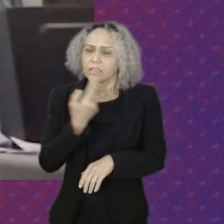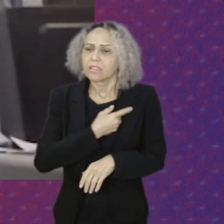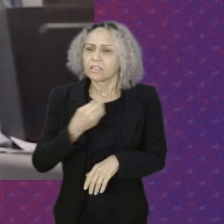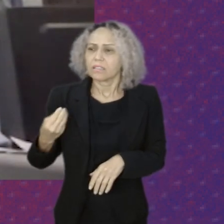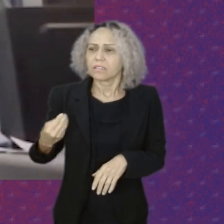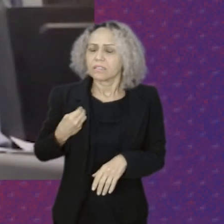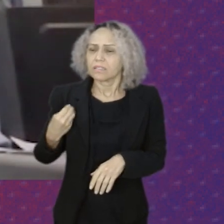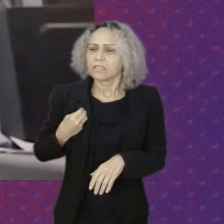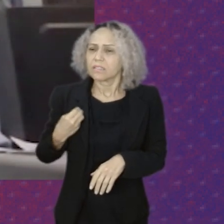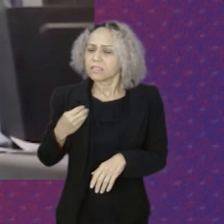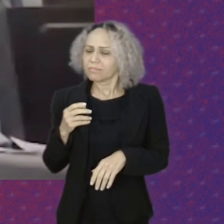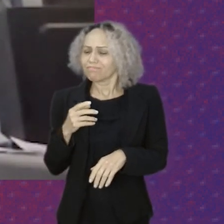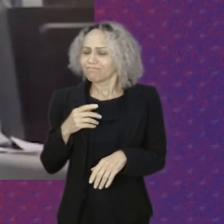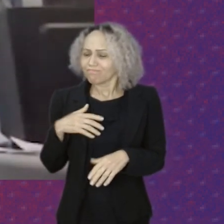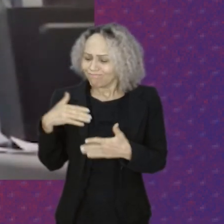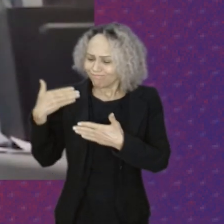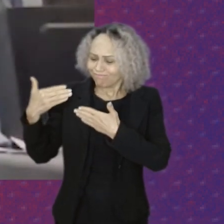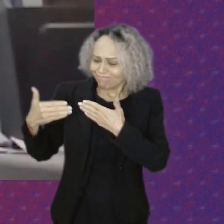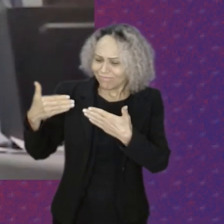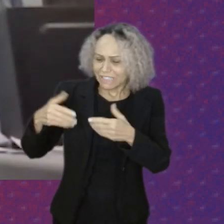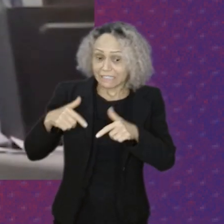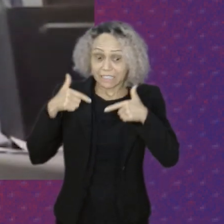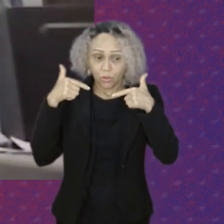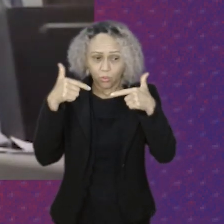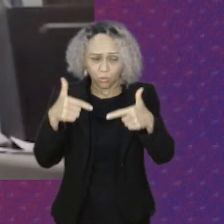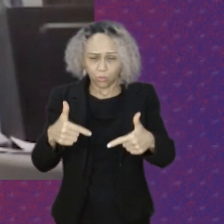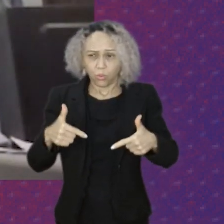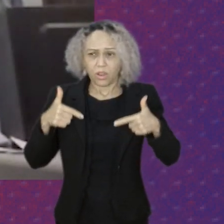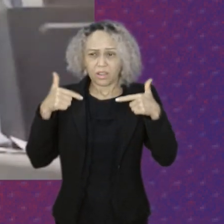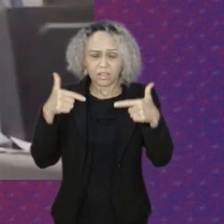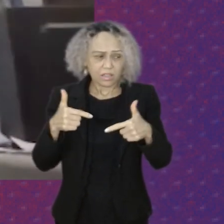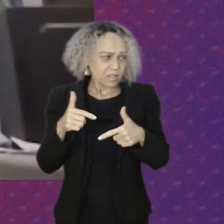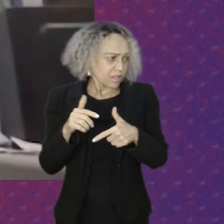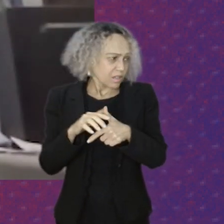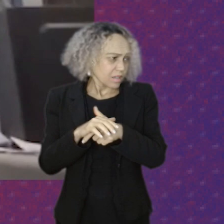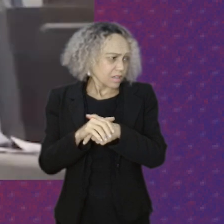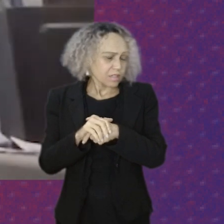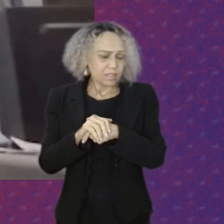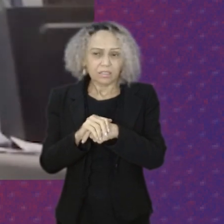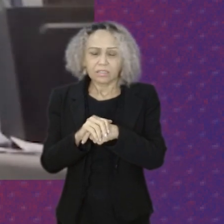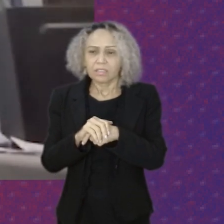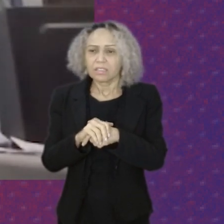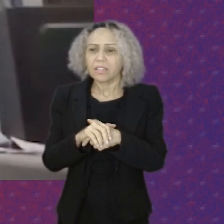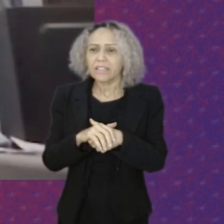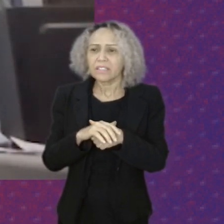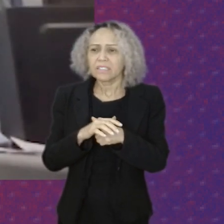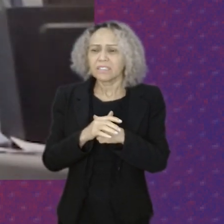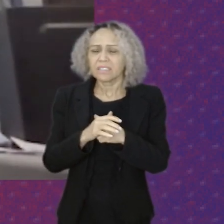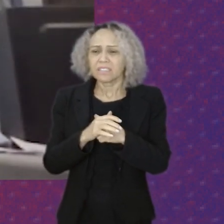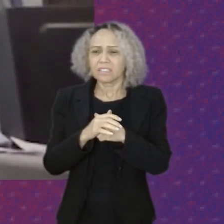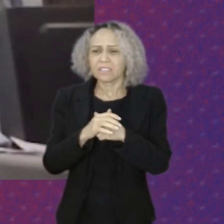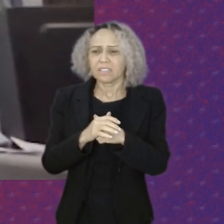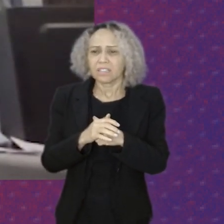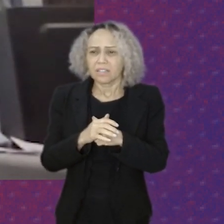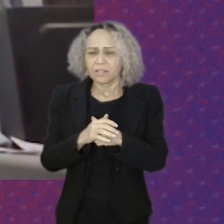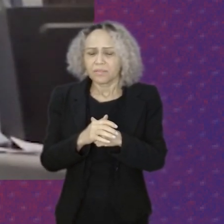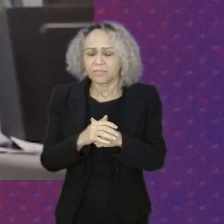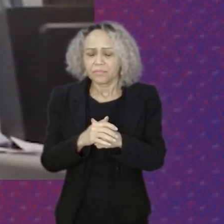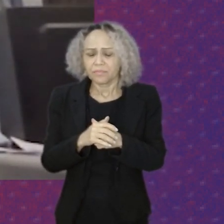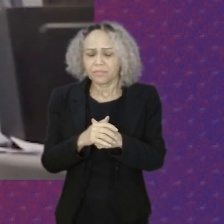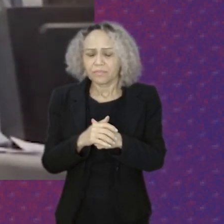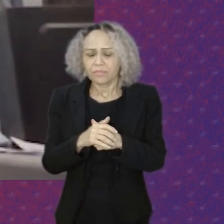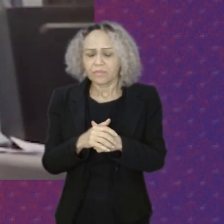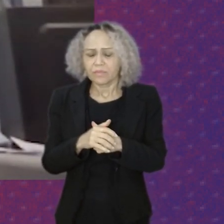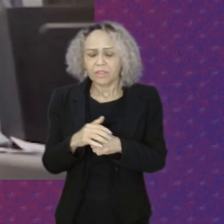né, sempre na luta, né? Eu venho de uma realidade de comunidades quilombolas,